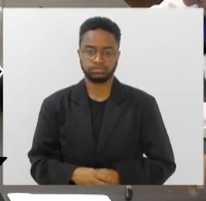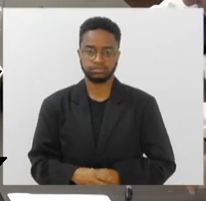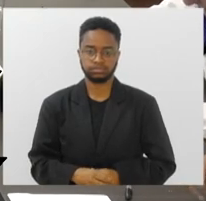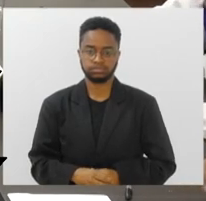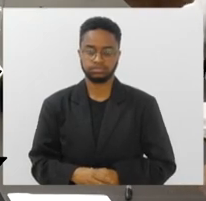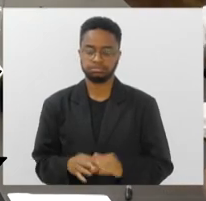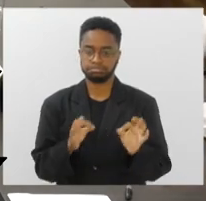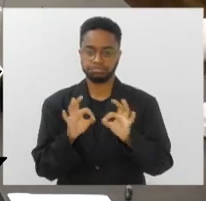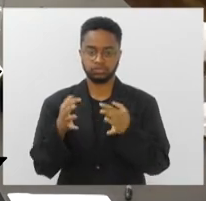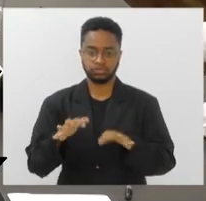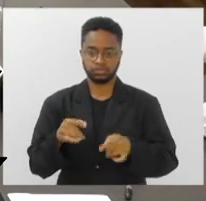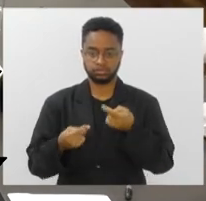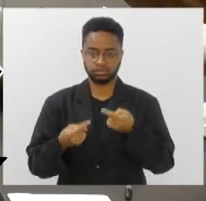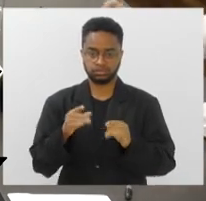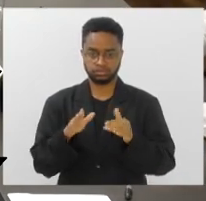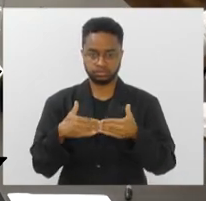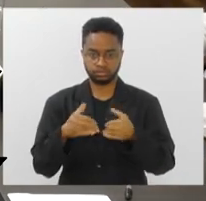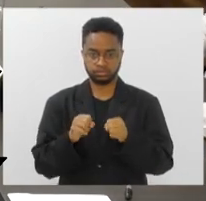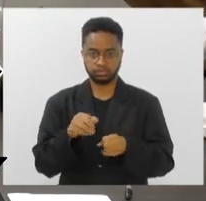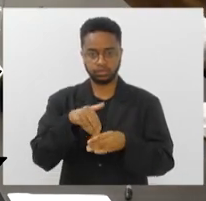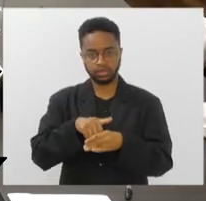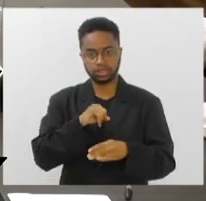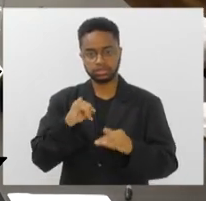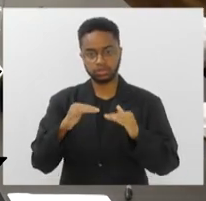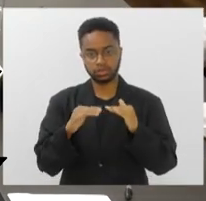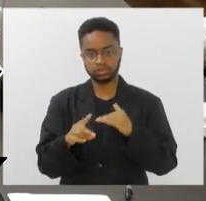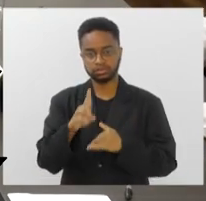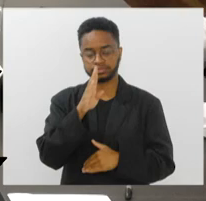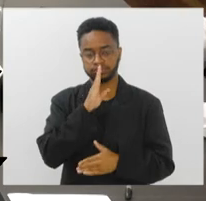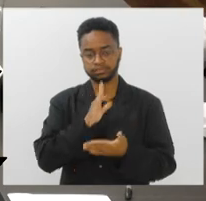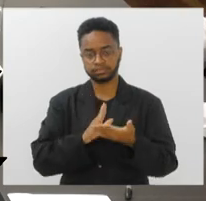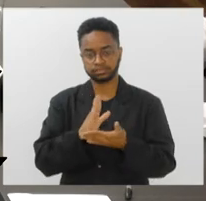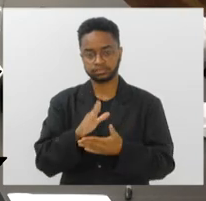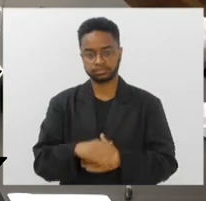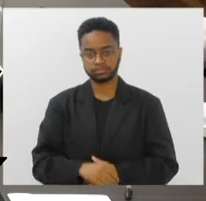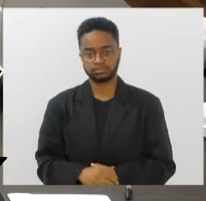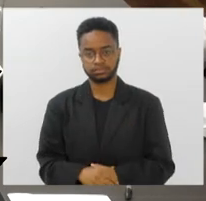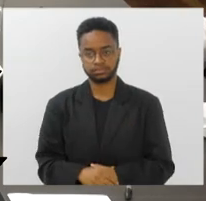Não havendo quem queira discutir, encerrada a discussão. Em votação, os senhores que aprovam, permaneçam como estão.